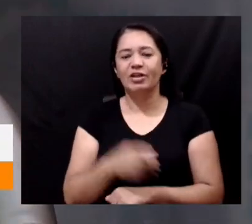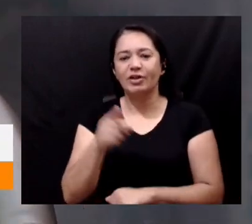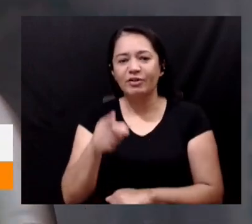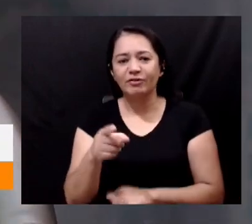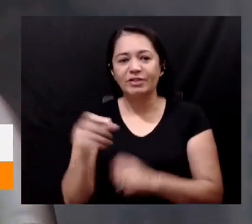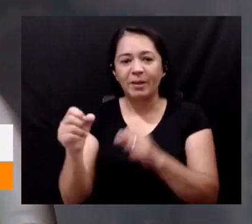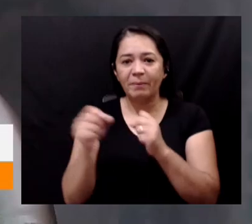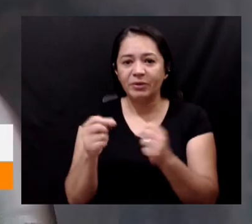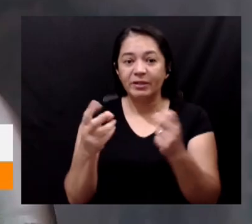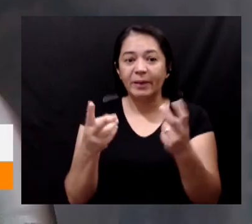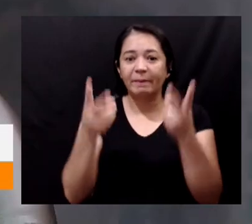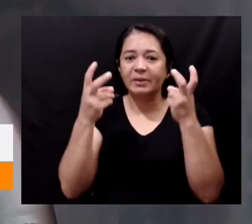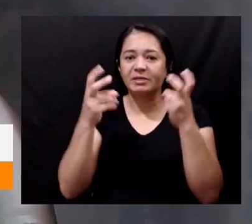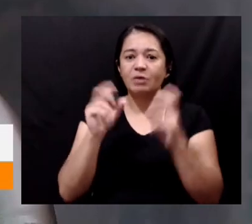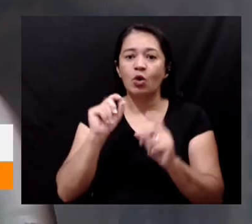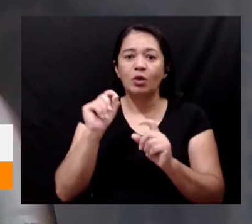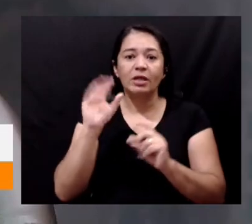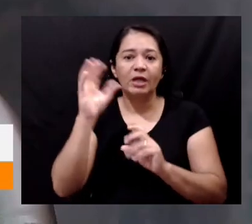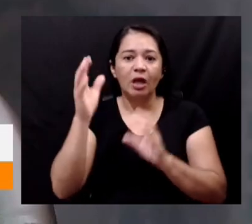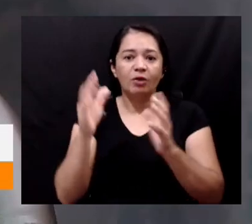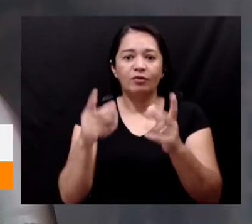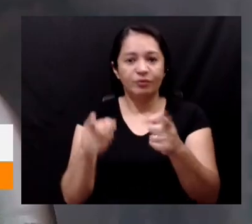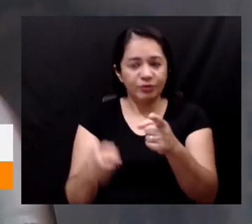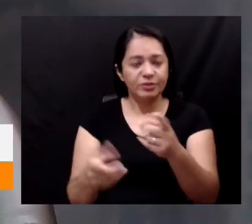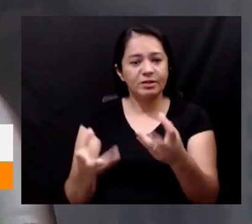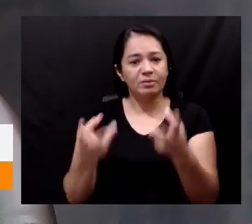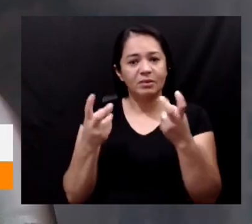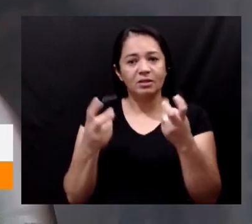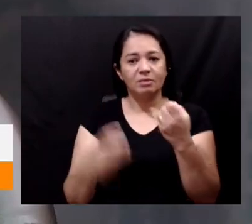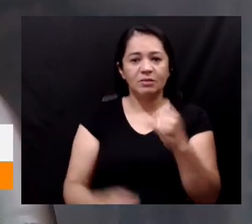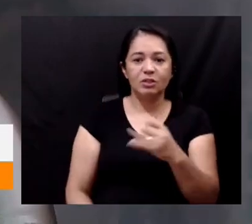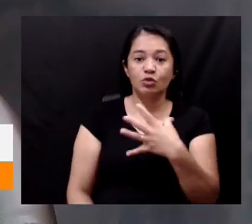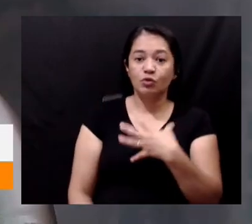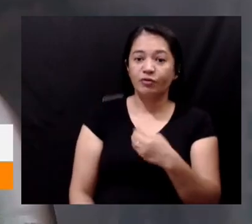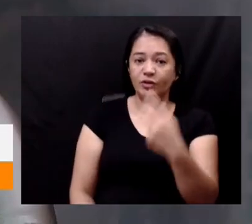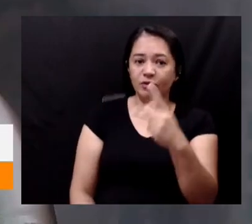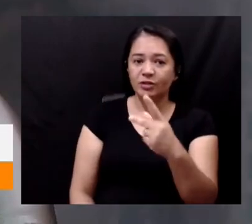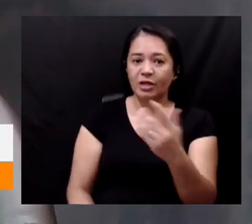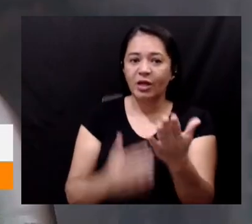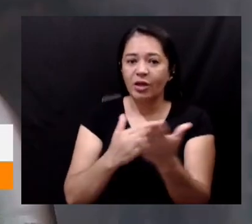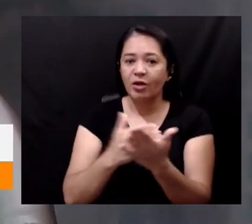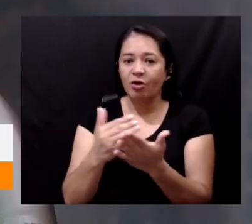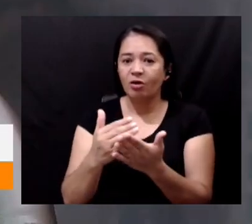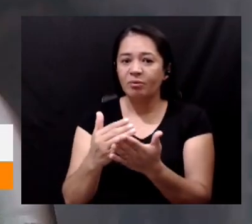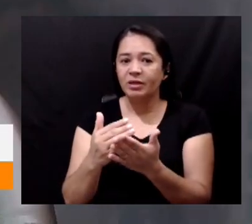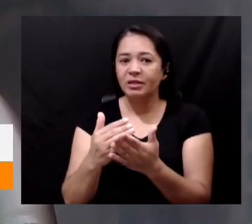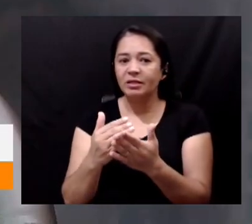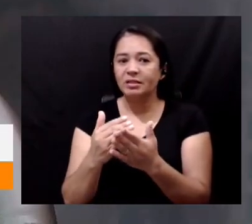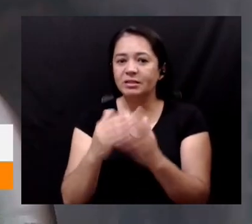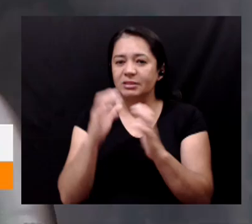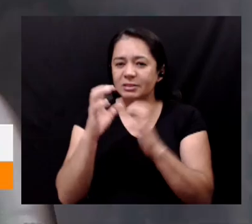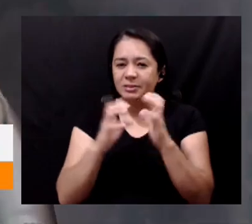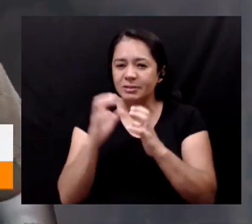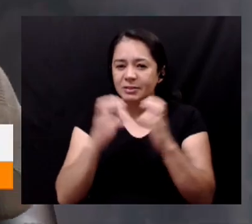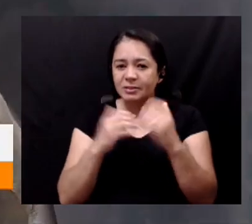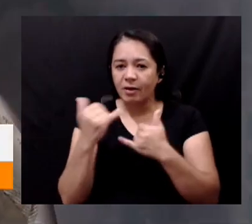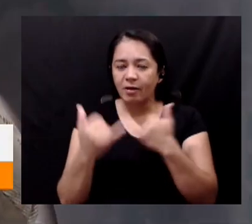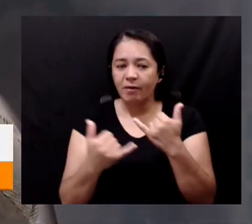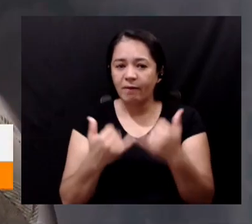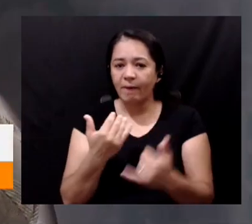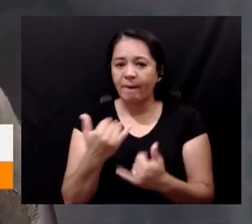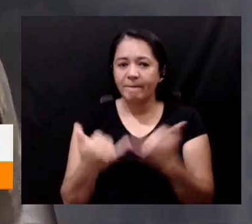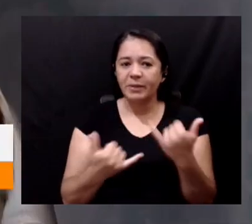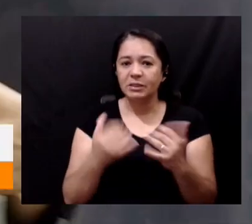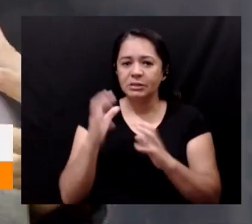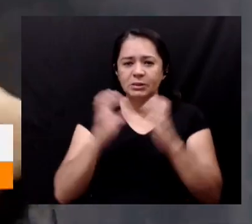está acontecendo. Então você percebe, se um filho seu começa com brincadeira agressiva, porque você está participando, você está vendo, você trouxe ele para